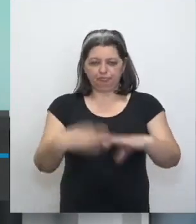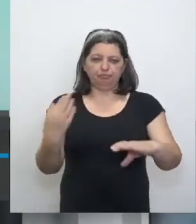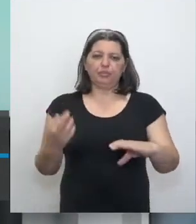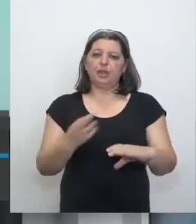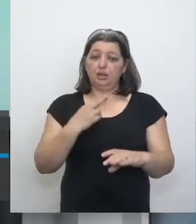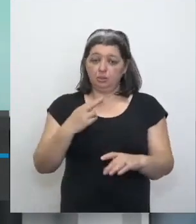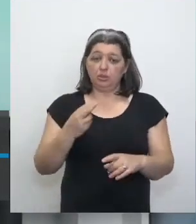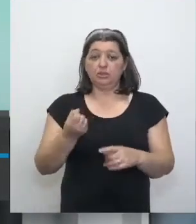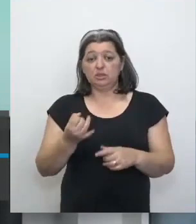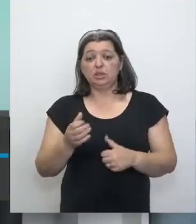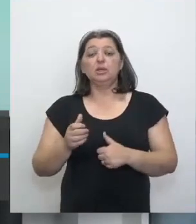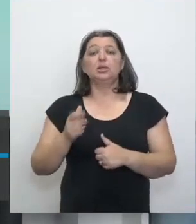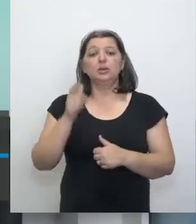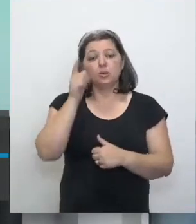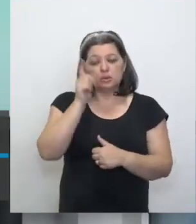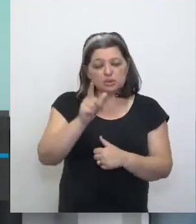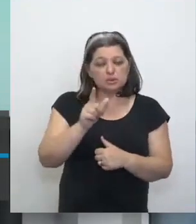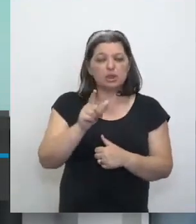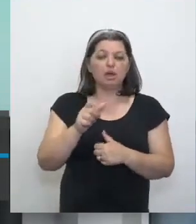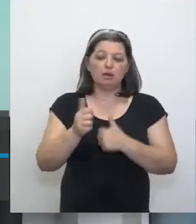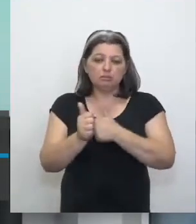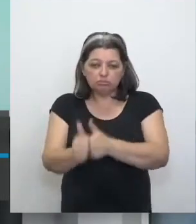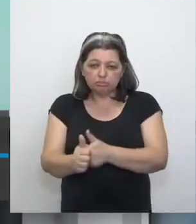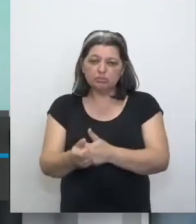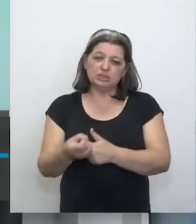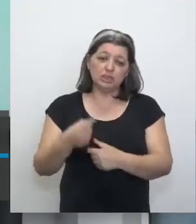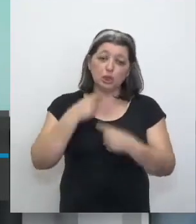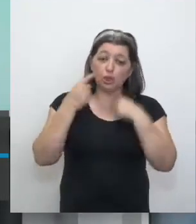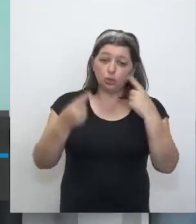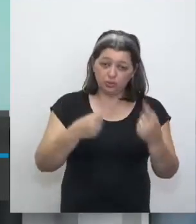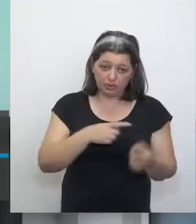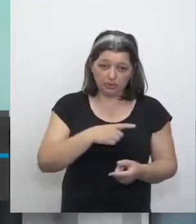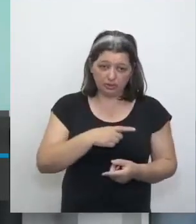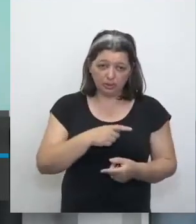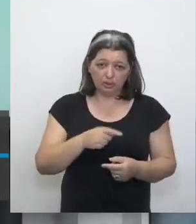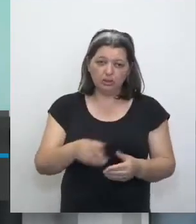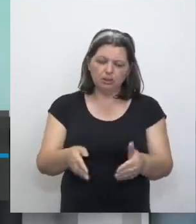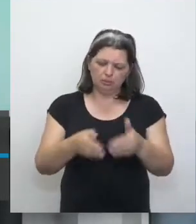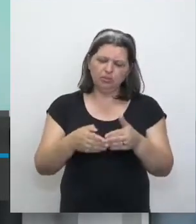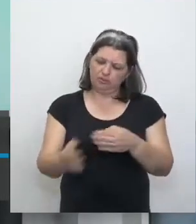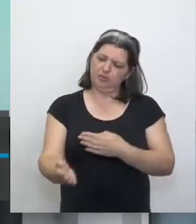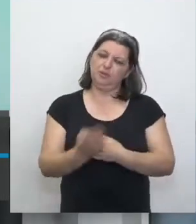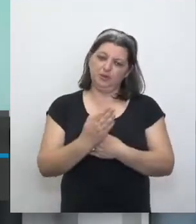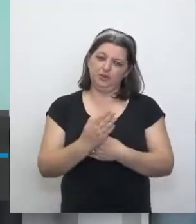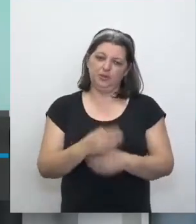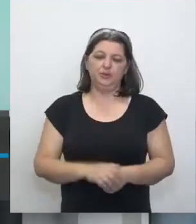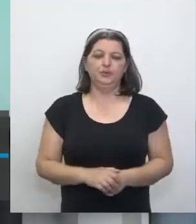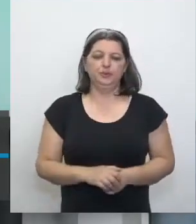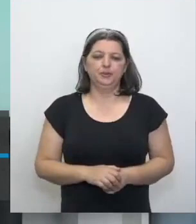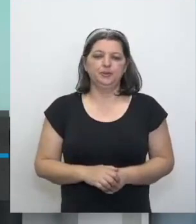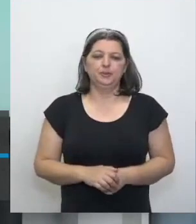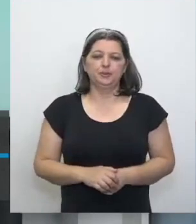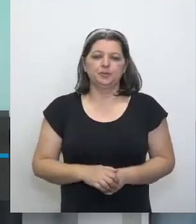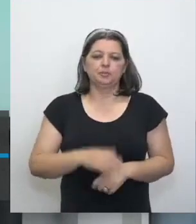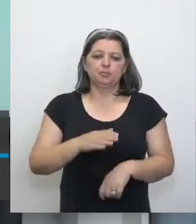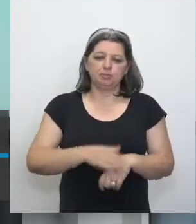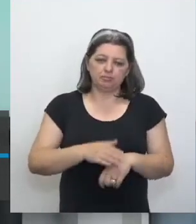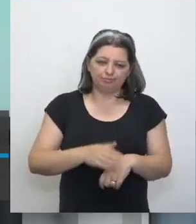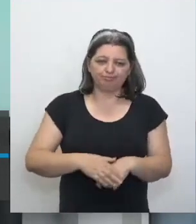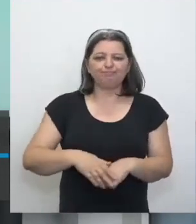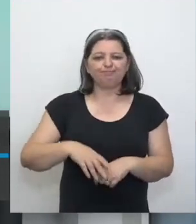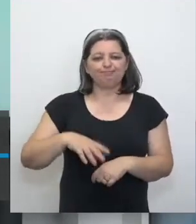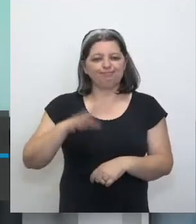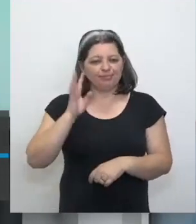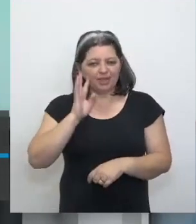está conseguindo acompanhar a aula, se ele não está, se ele está com alguma dúvida, tá bom? Me ajudem, por favor, para a gente poder fazer com que essa aula fique bem legal e